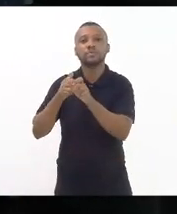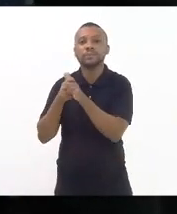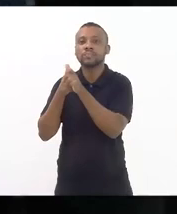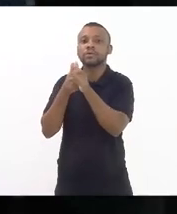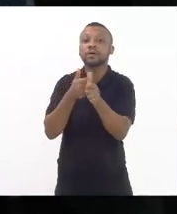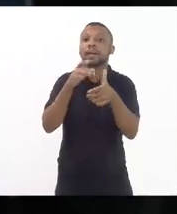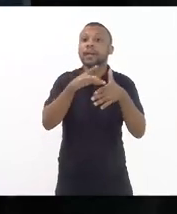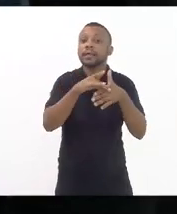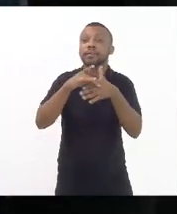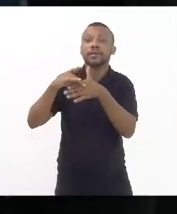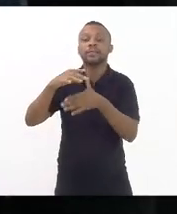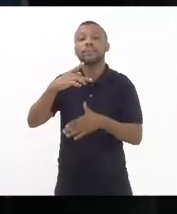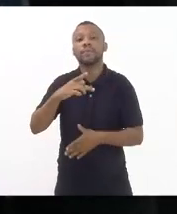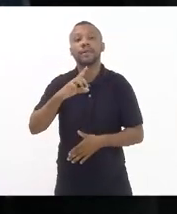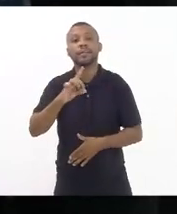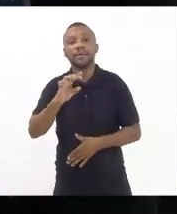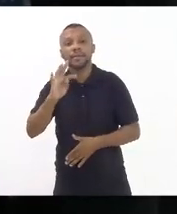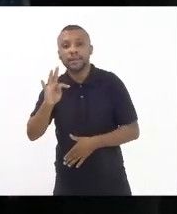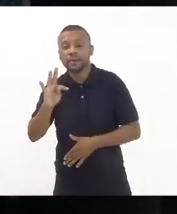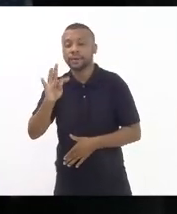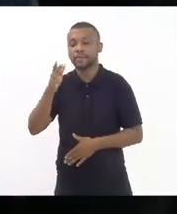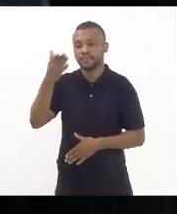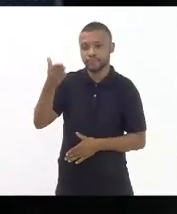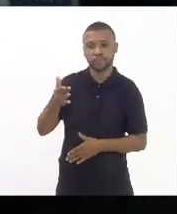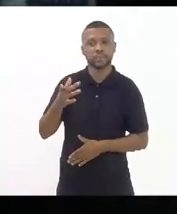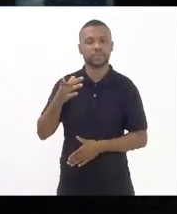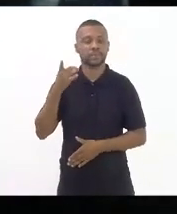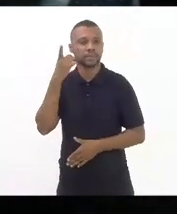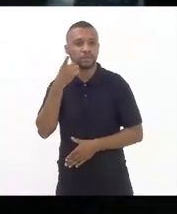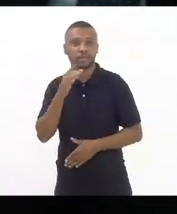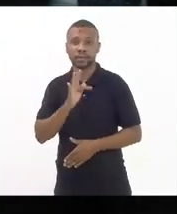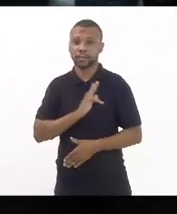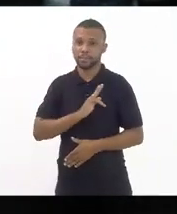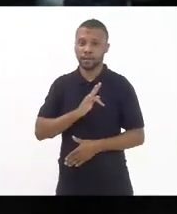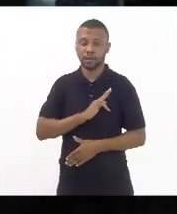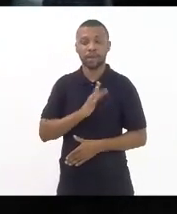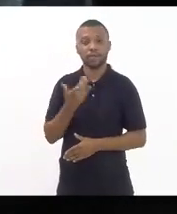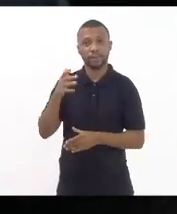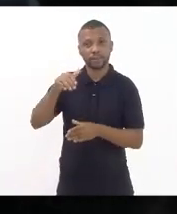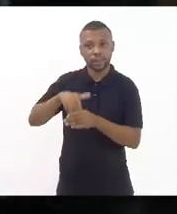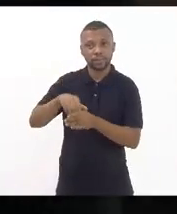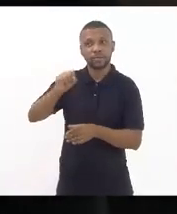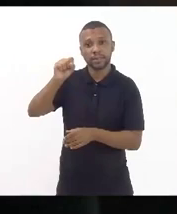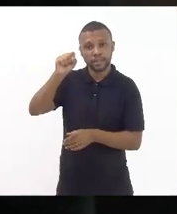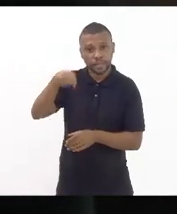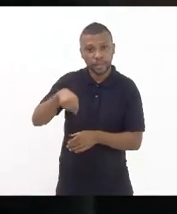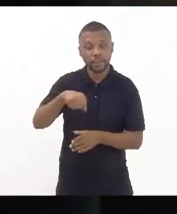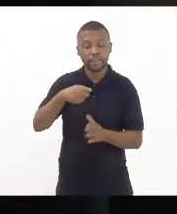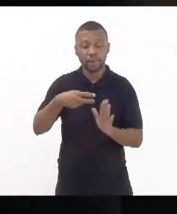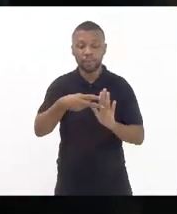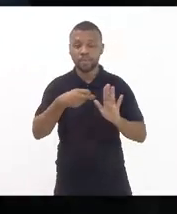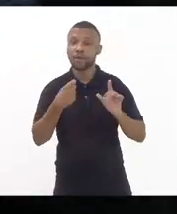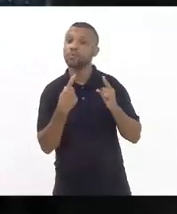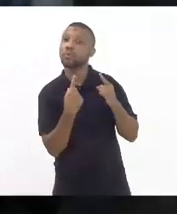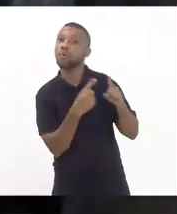PDT, deputada Marta Rocha, votando sim pela derrubada do